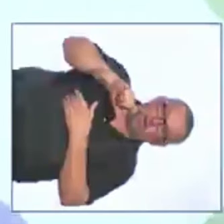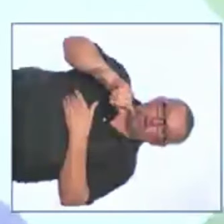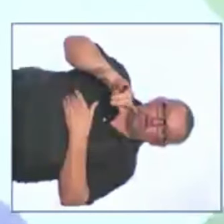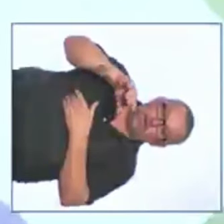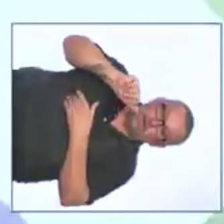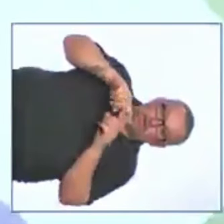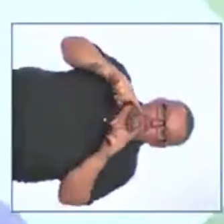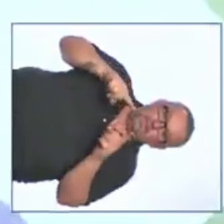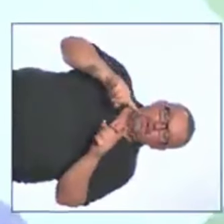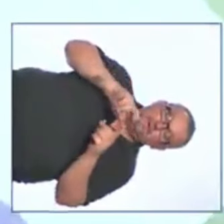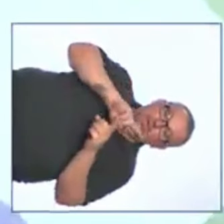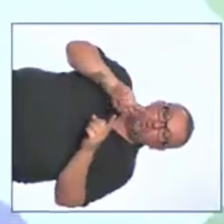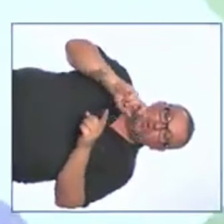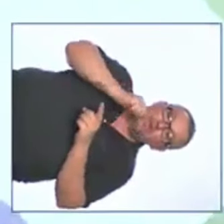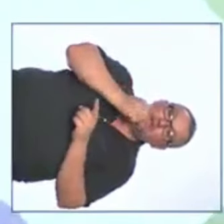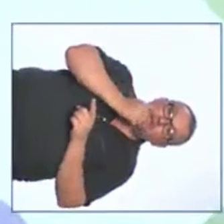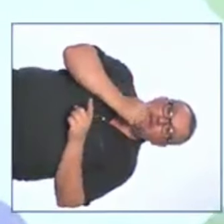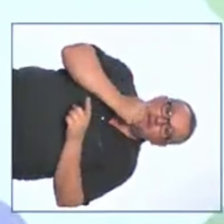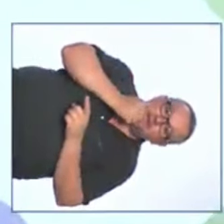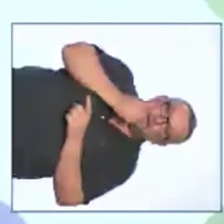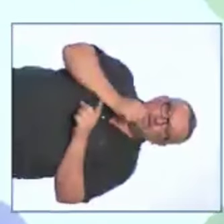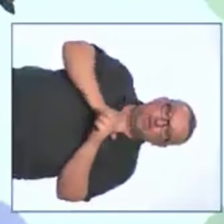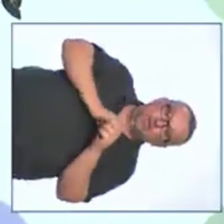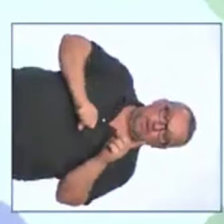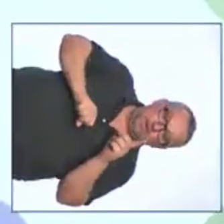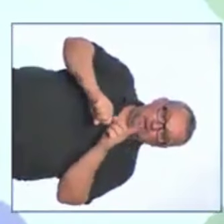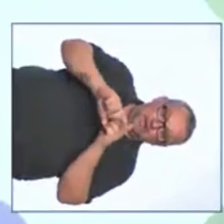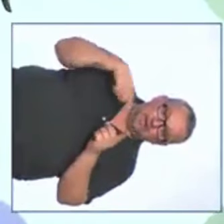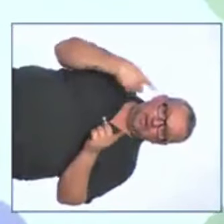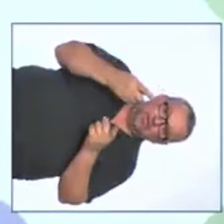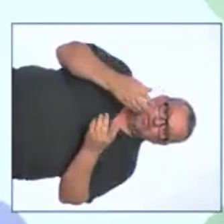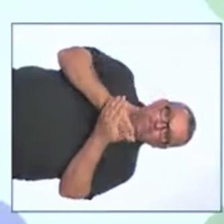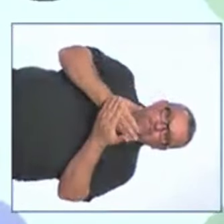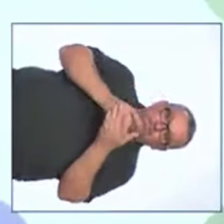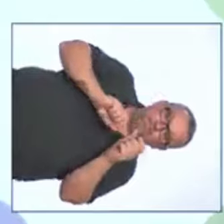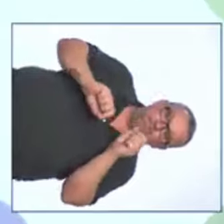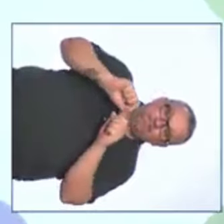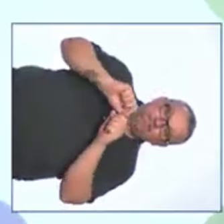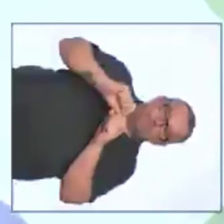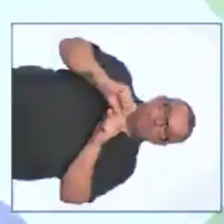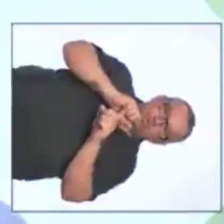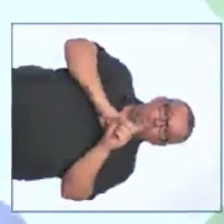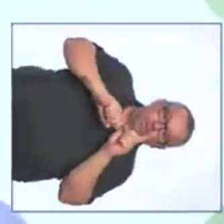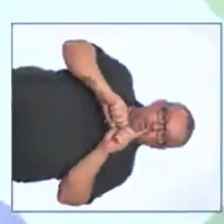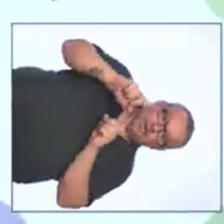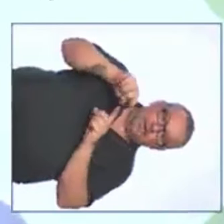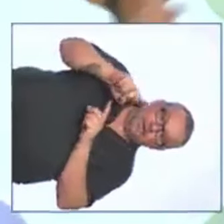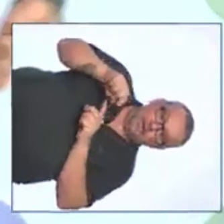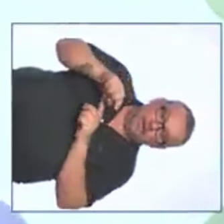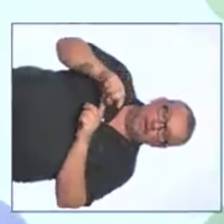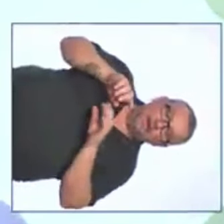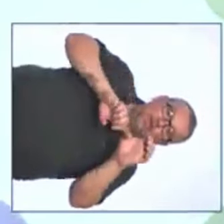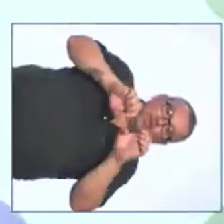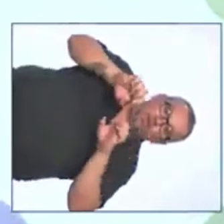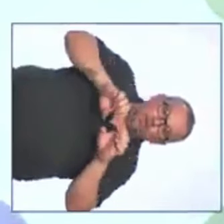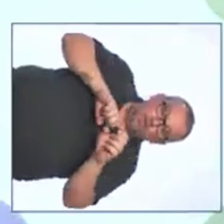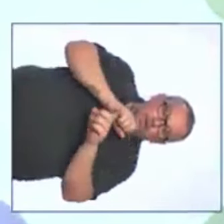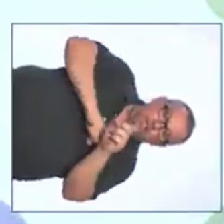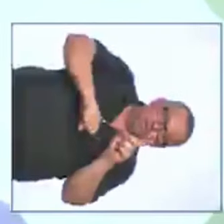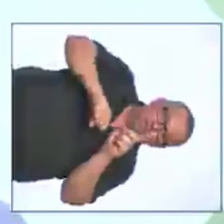ciências sociais então o a gente vai estudar a gente estuda como a sociedade funciona estruturas da sociedade